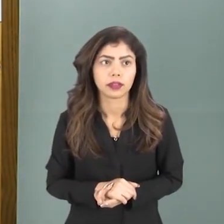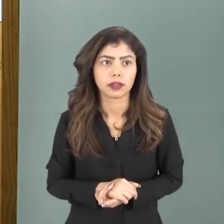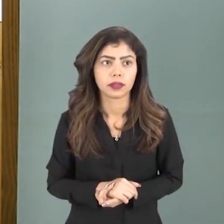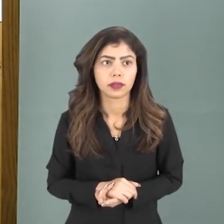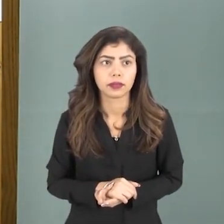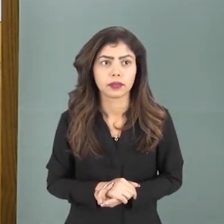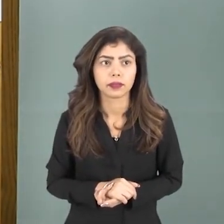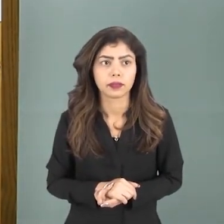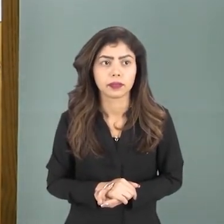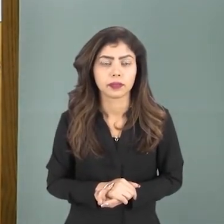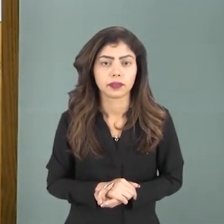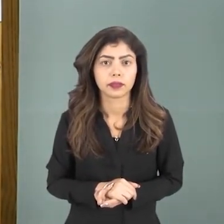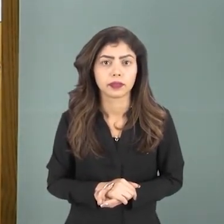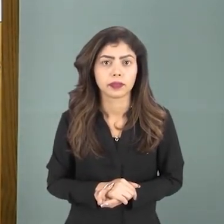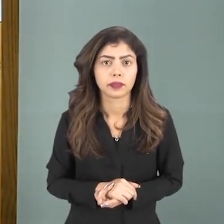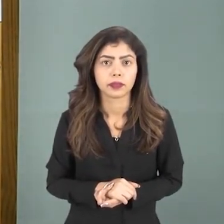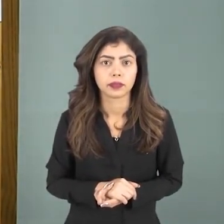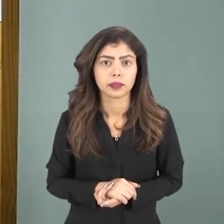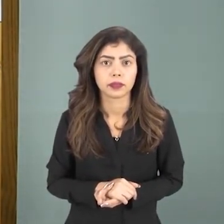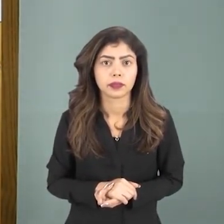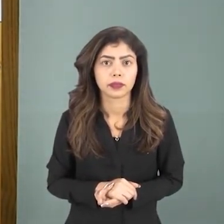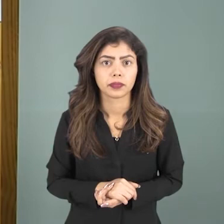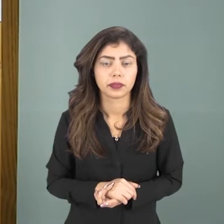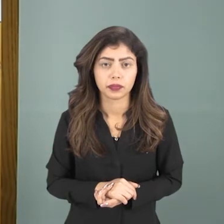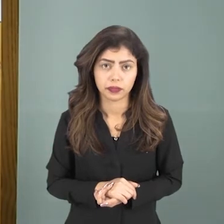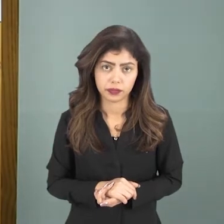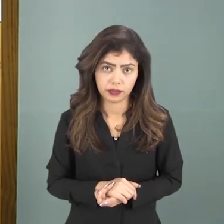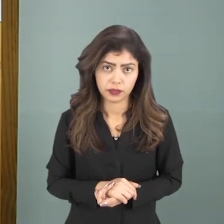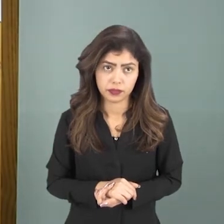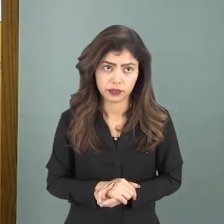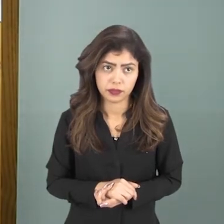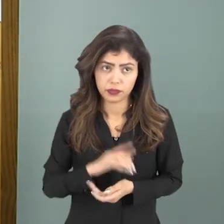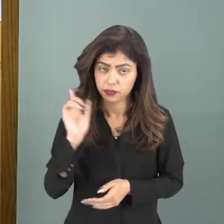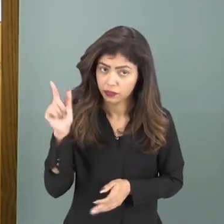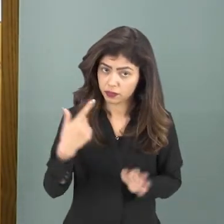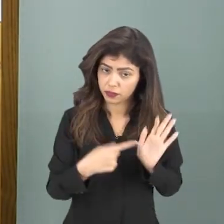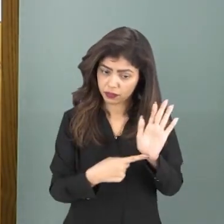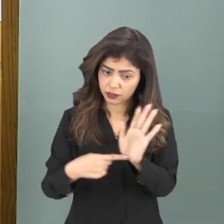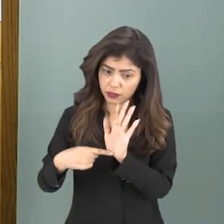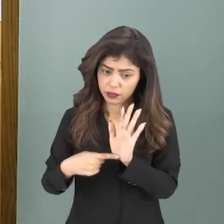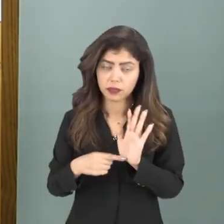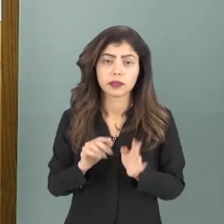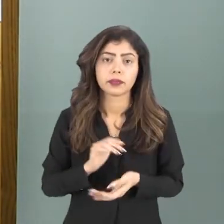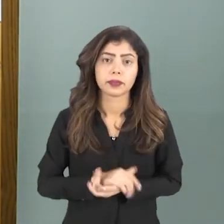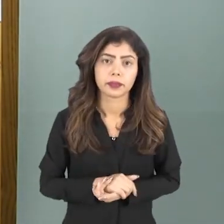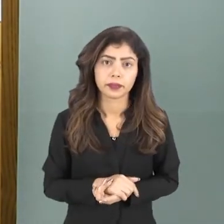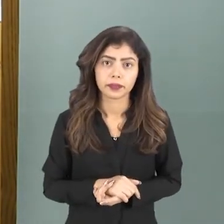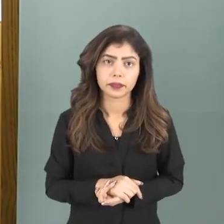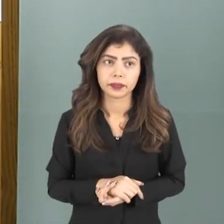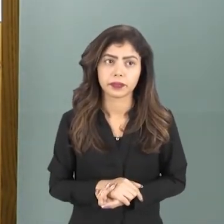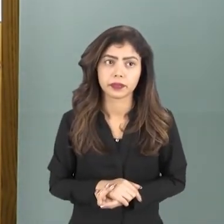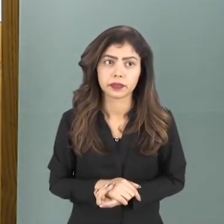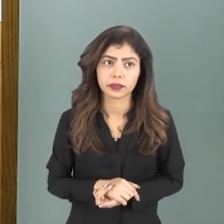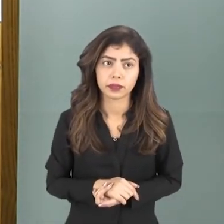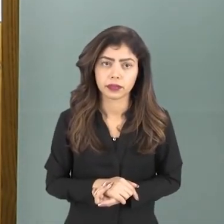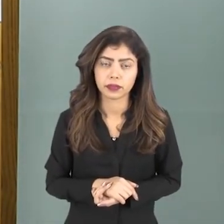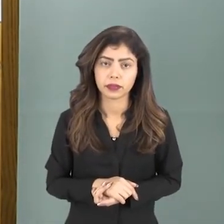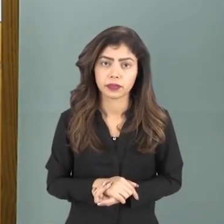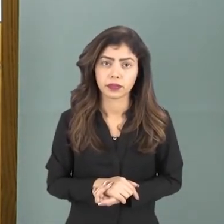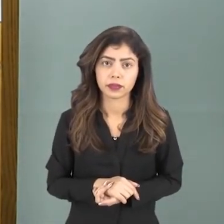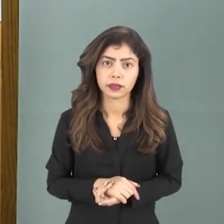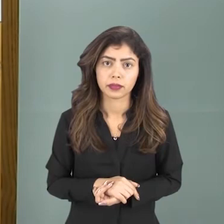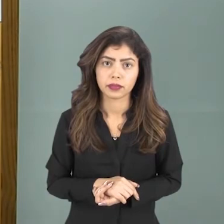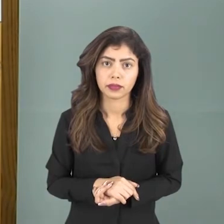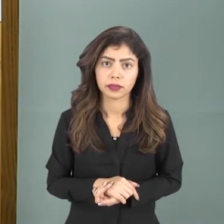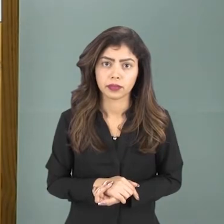Vou colocá-la aqui e vou mostrar para vocês outro tipo de moradia.